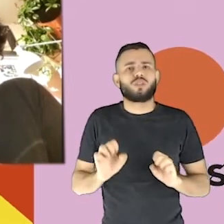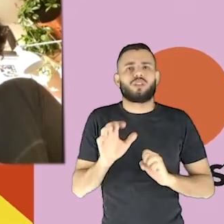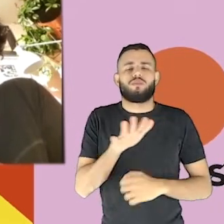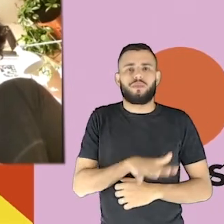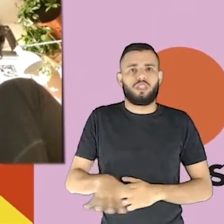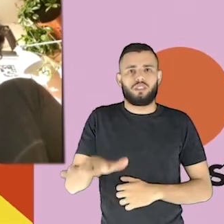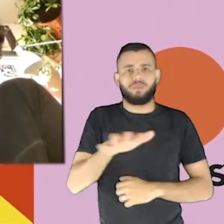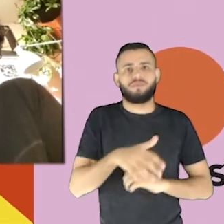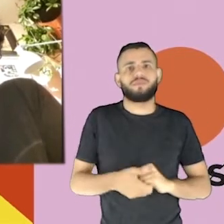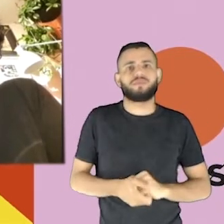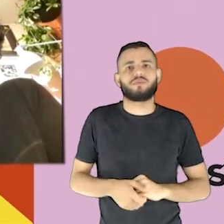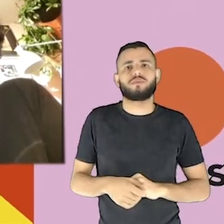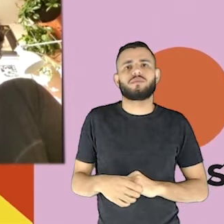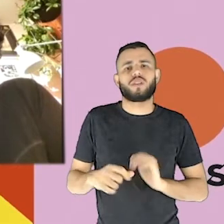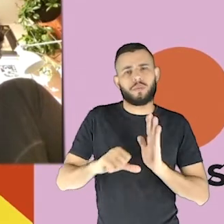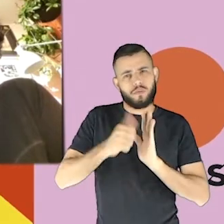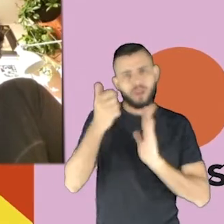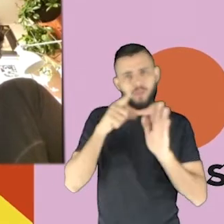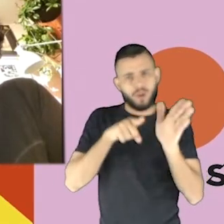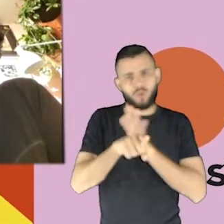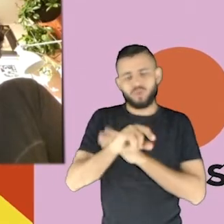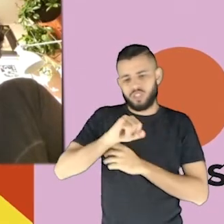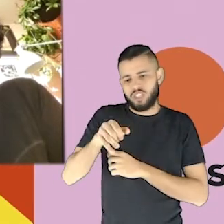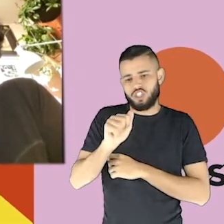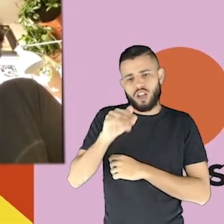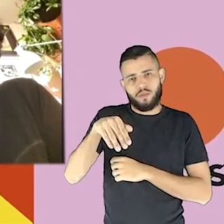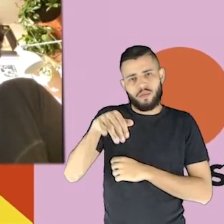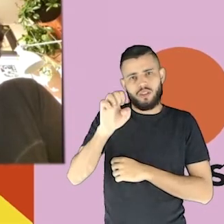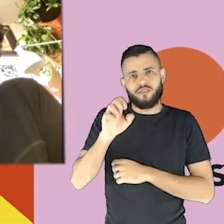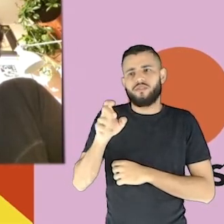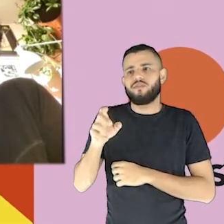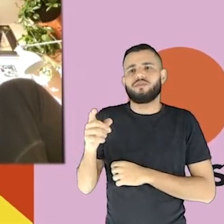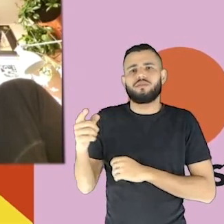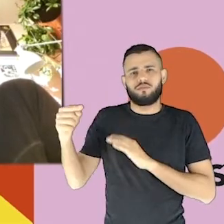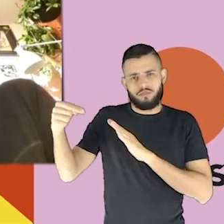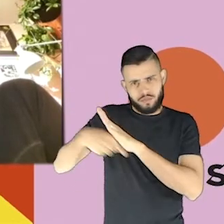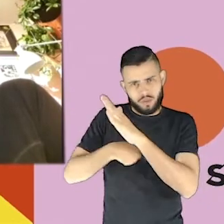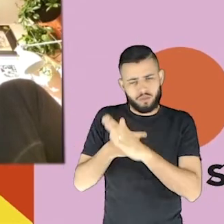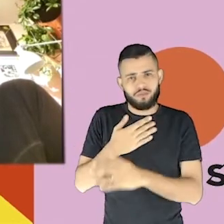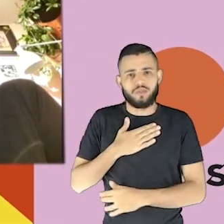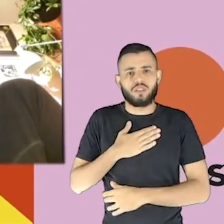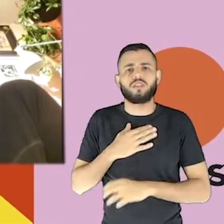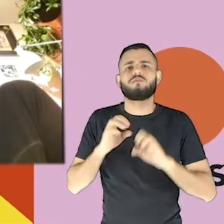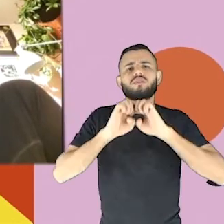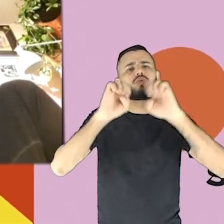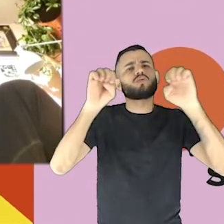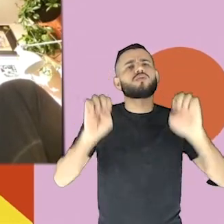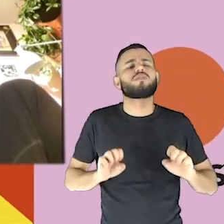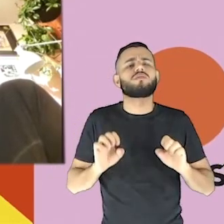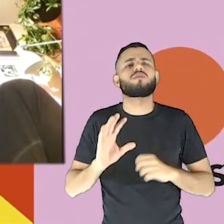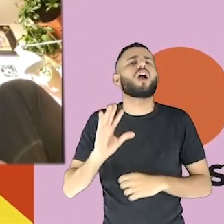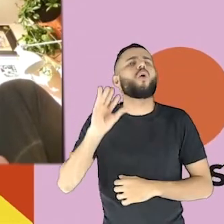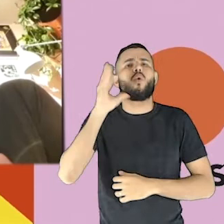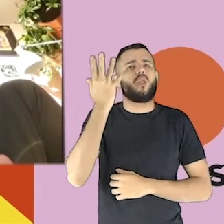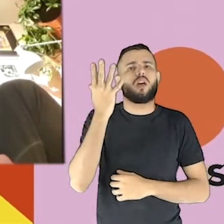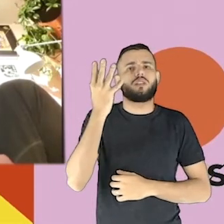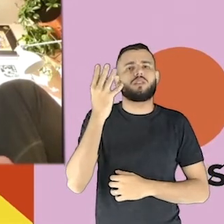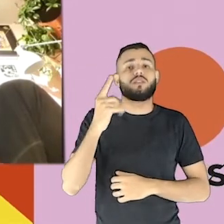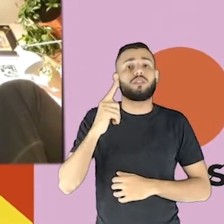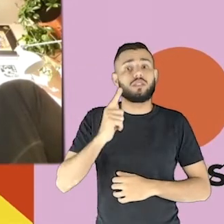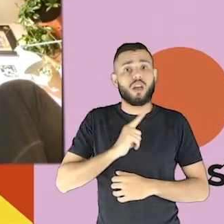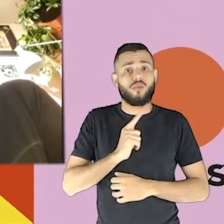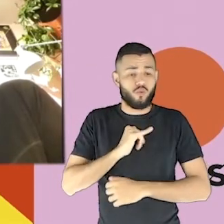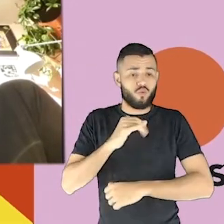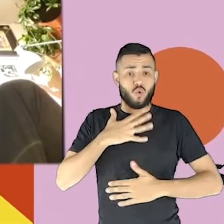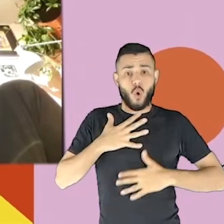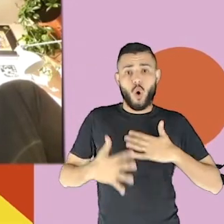É aquilo que eu falei na primeira pergunta que o Jaime fez para mim, sobre a estruturação, né? O que acontece? A gente teve evolução